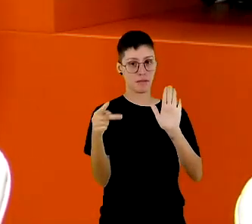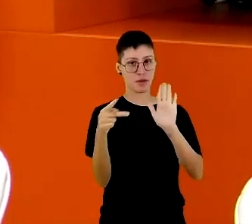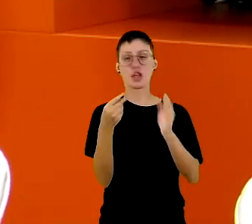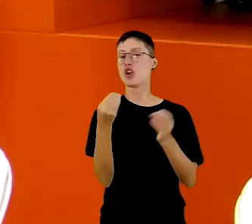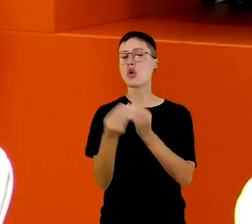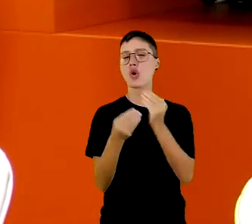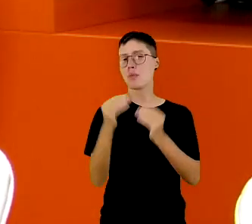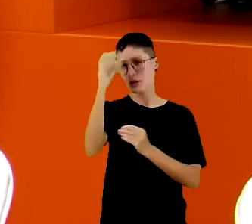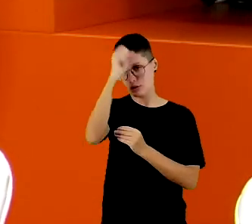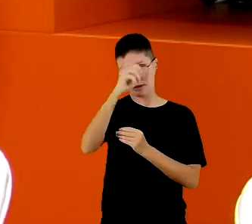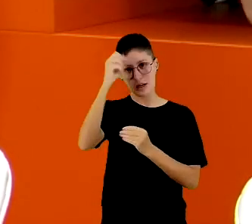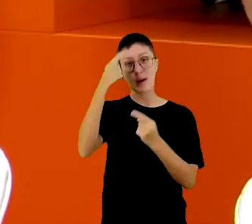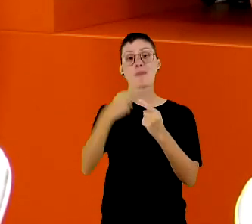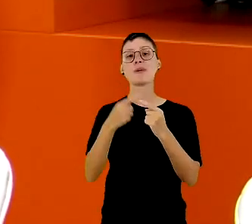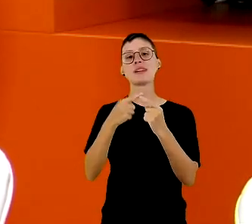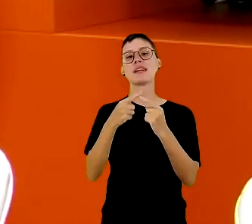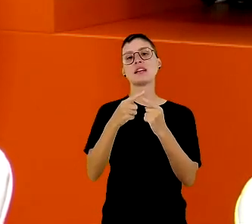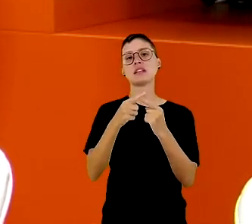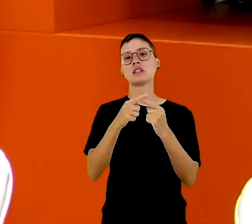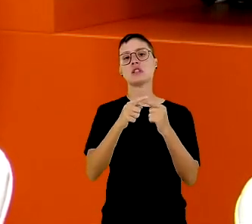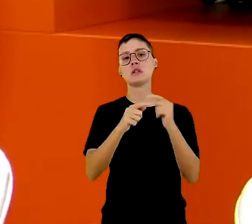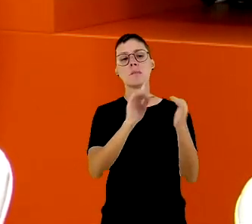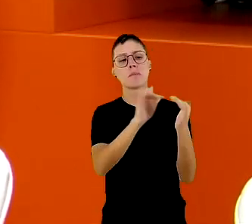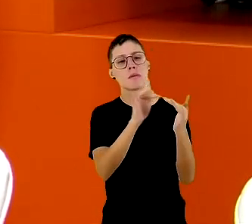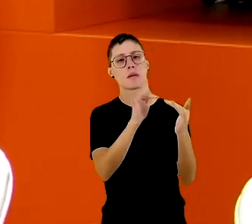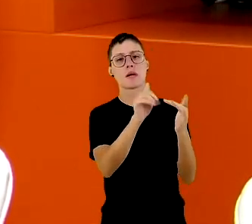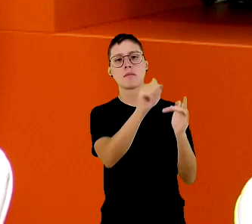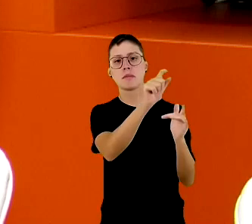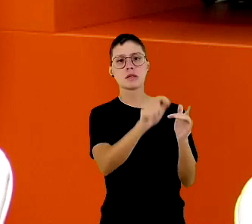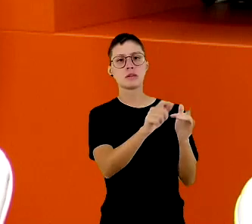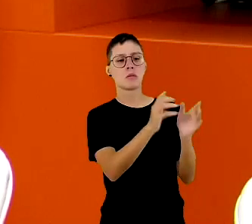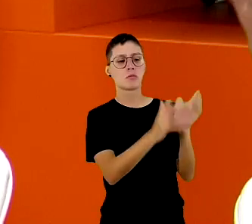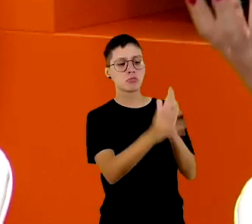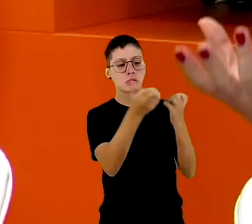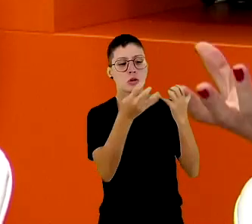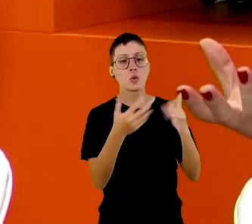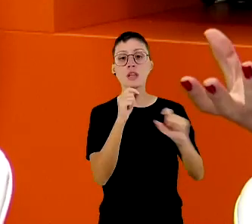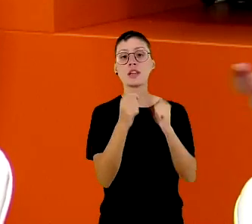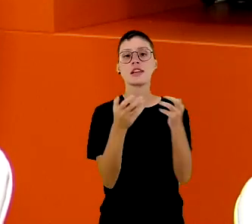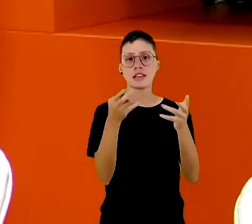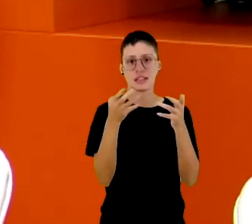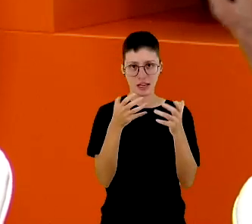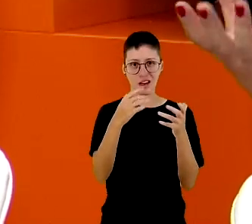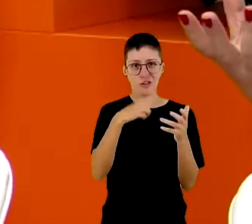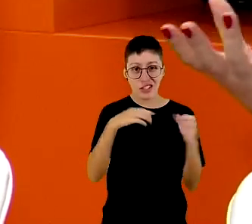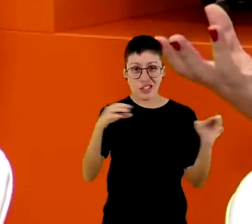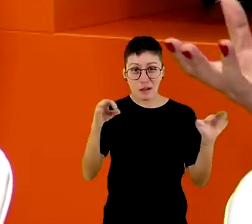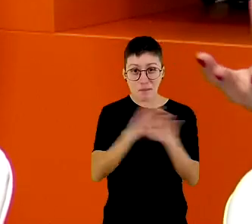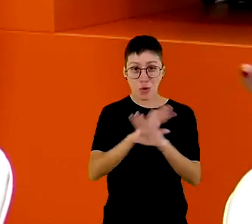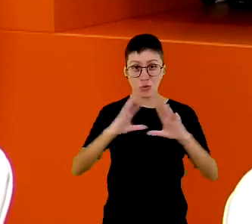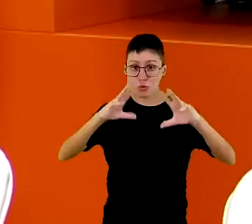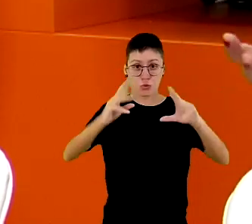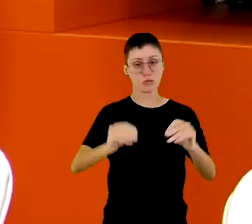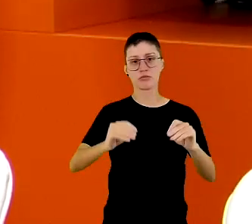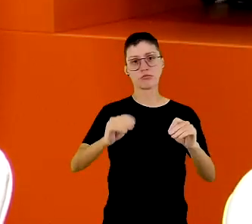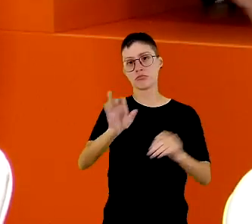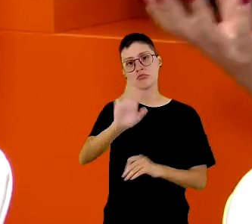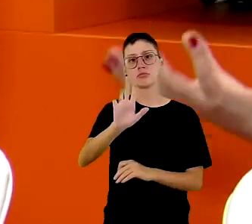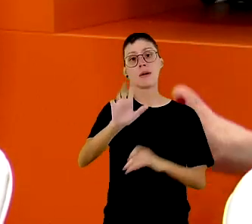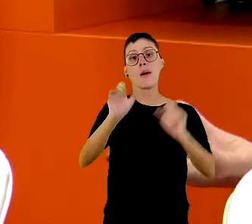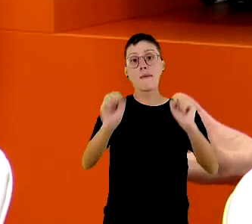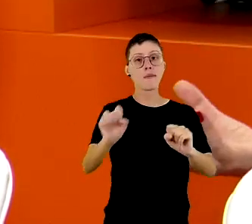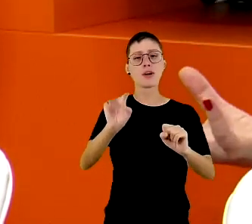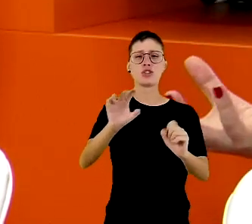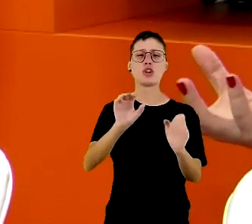ouvindo. Precisa ter tudo? Não. Né? Precisa ter o essencial. E eu não estou falando que o essencial vai ficar